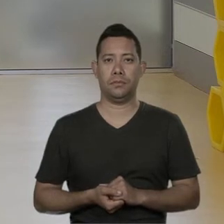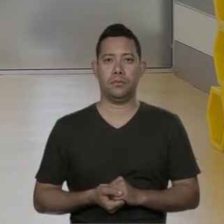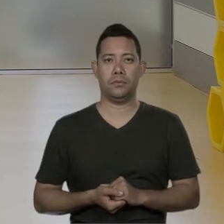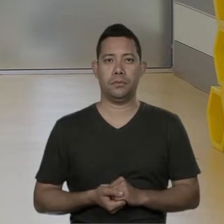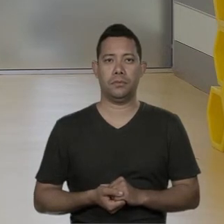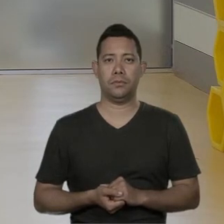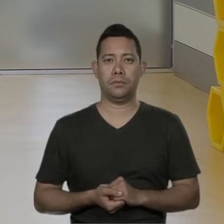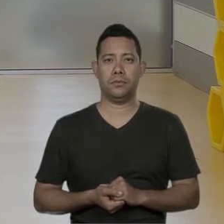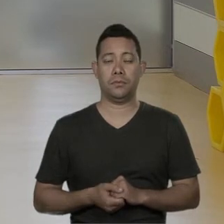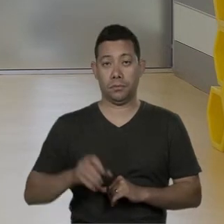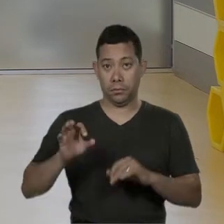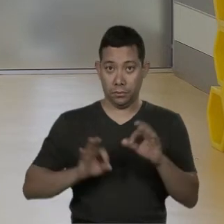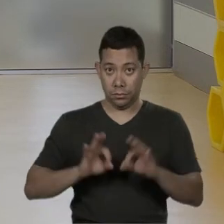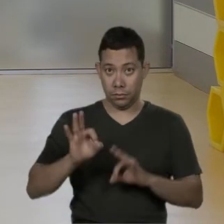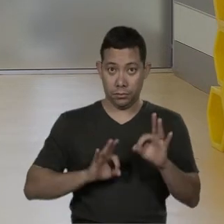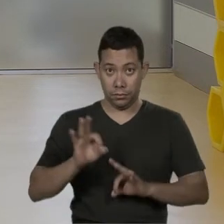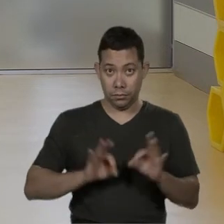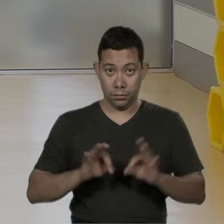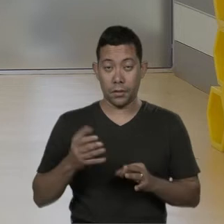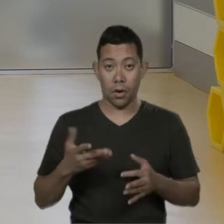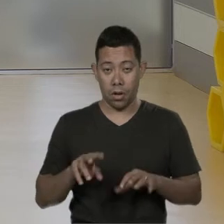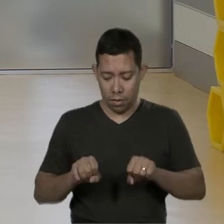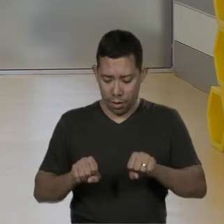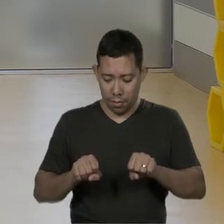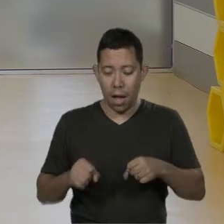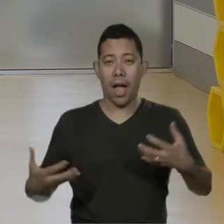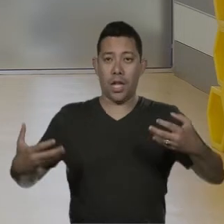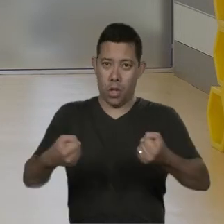Vamos preparar a pegada 2.